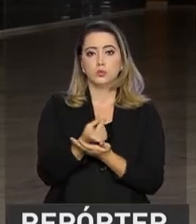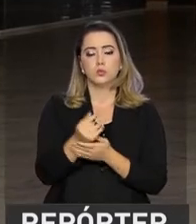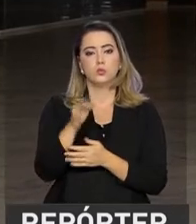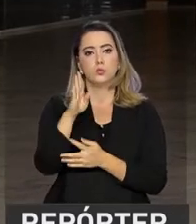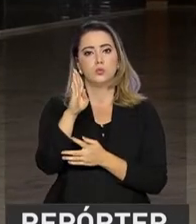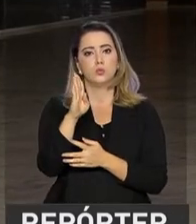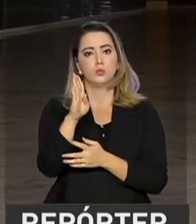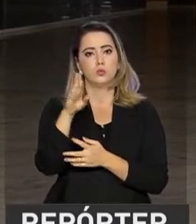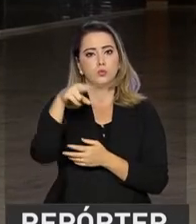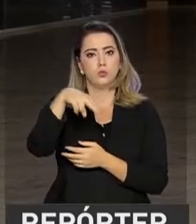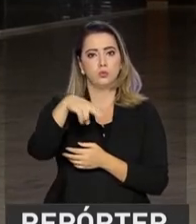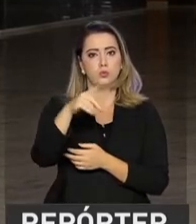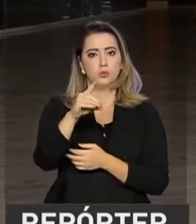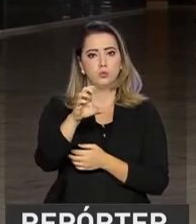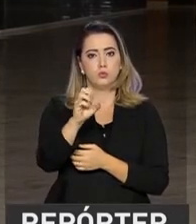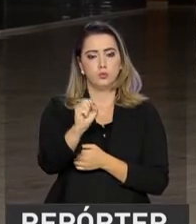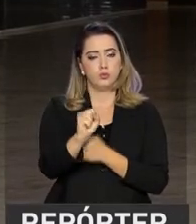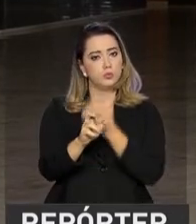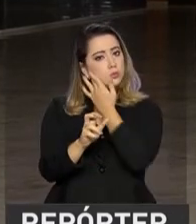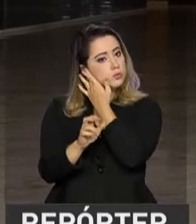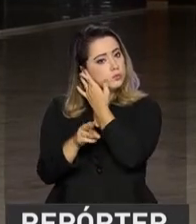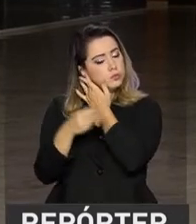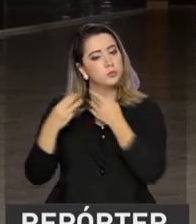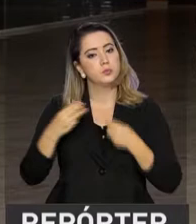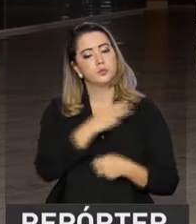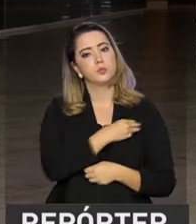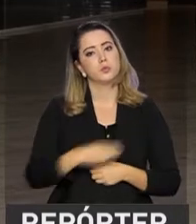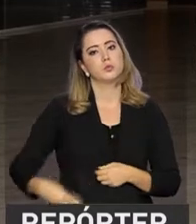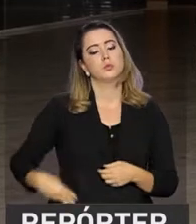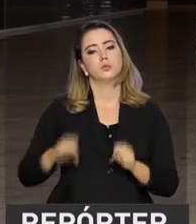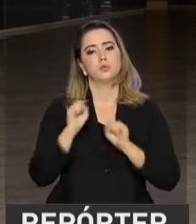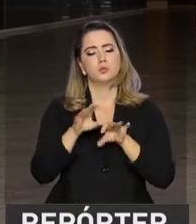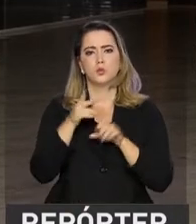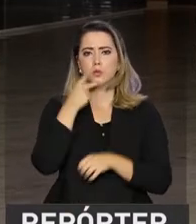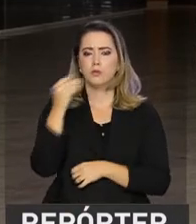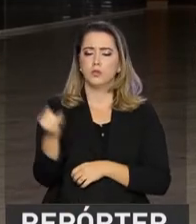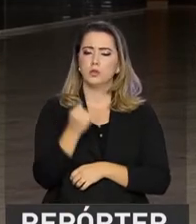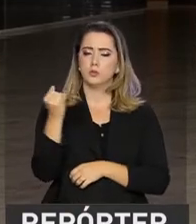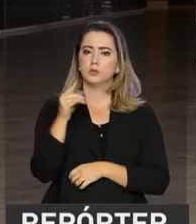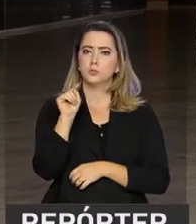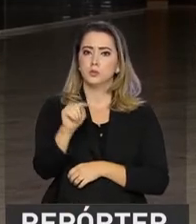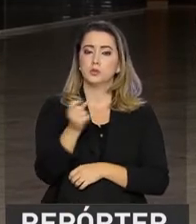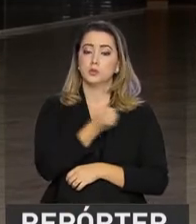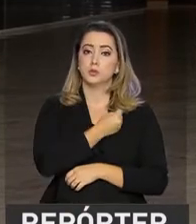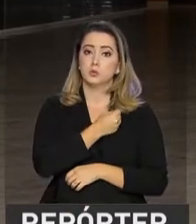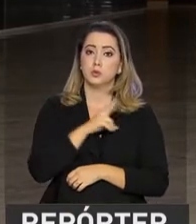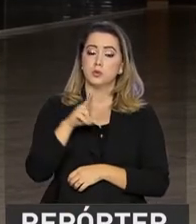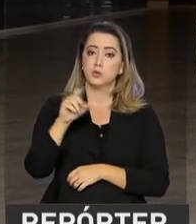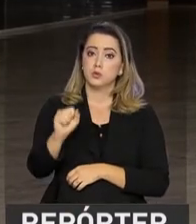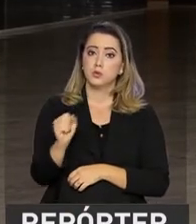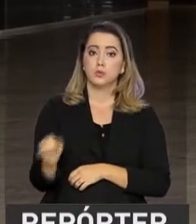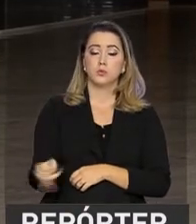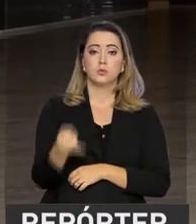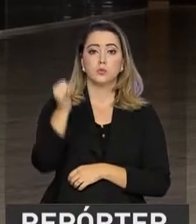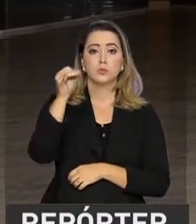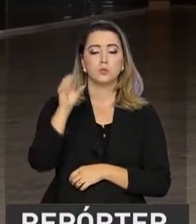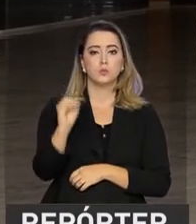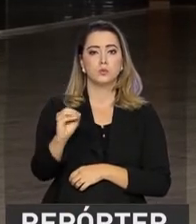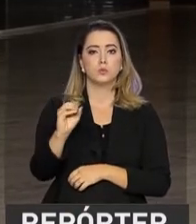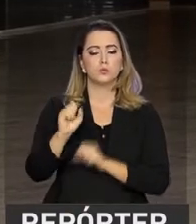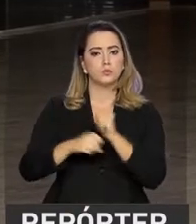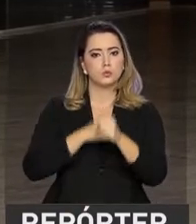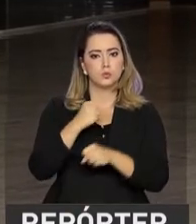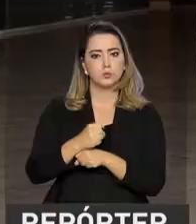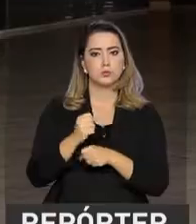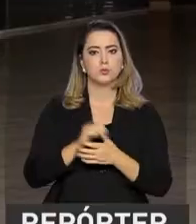bnds o ministro da educação mendonça filho destacou o número de vagas ofertadas a juro zero a partir do ano